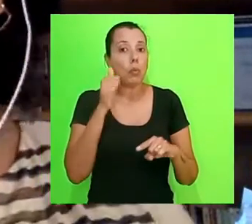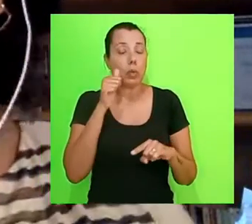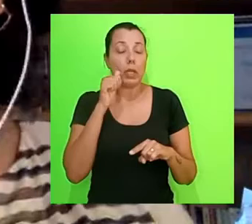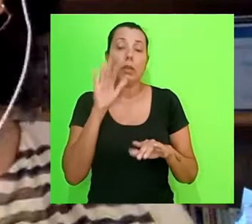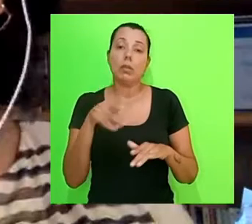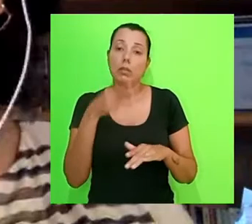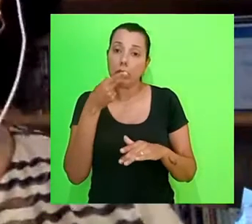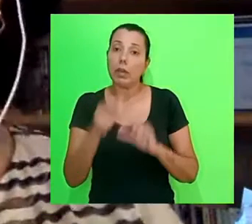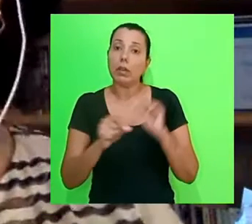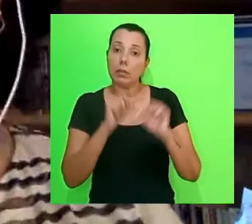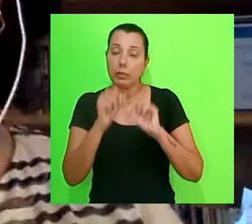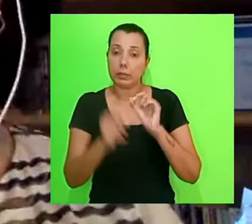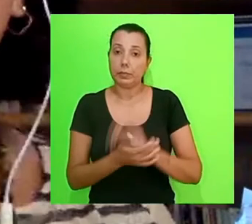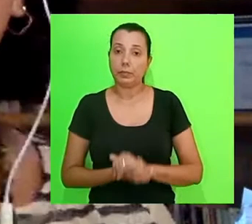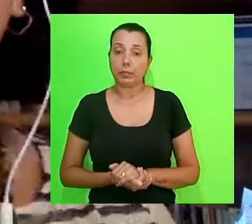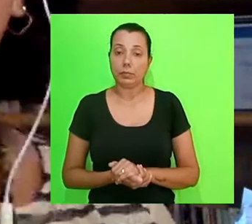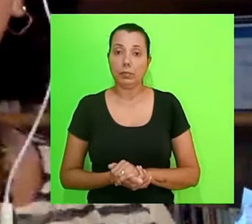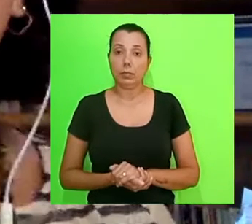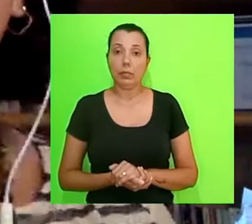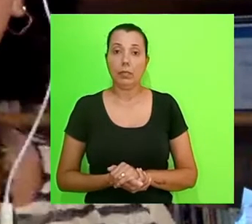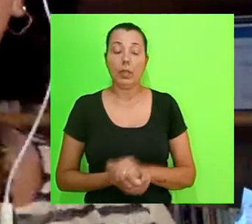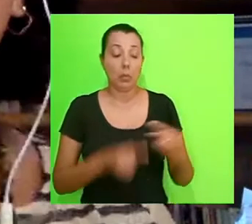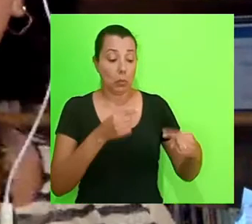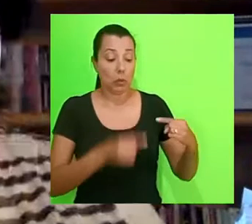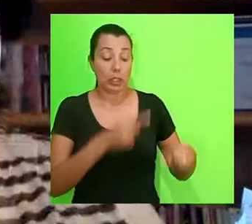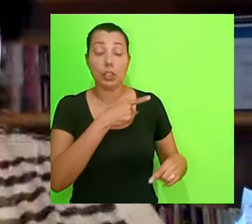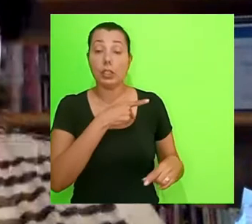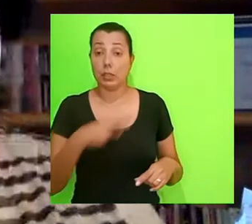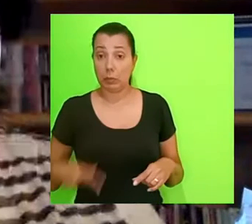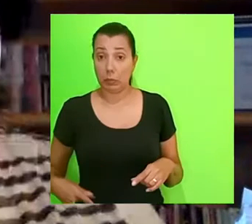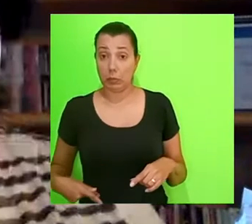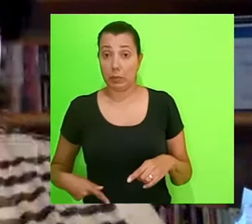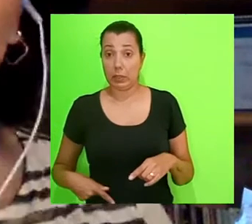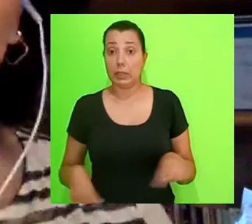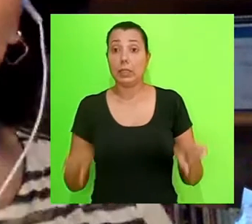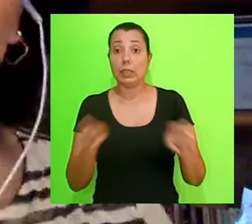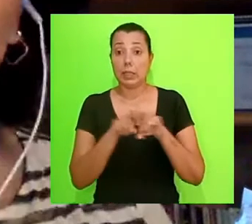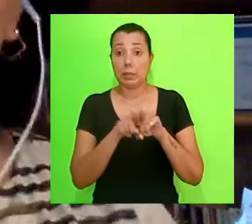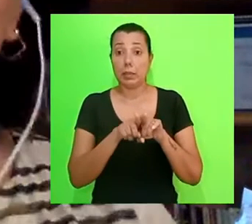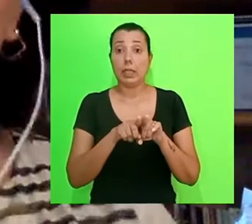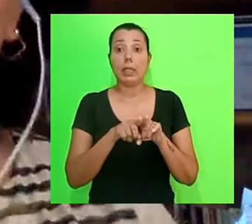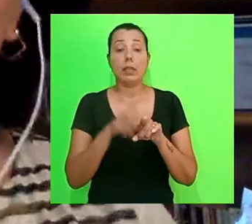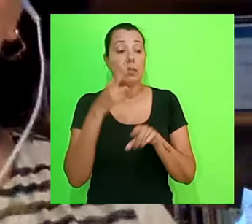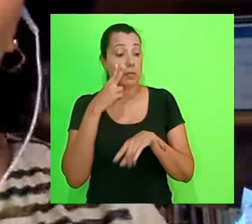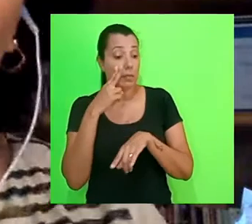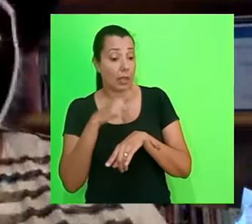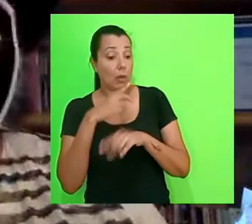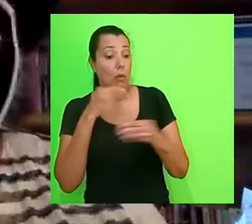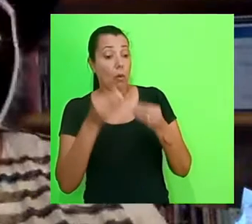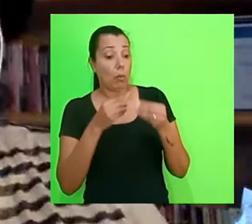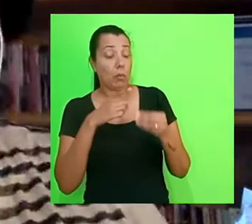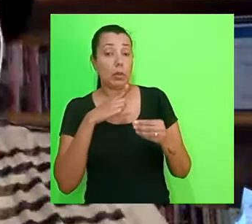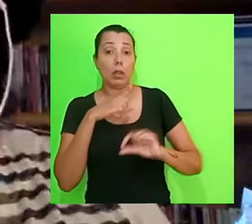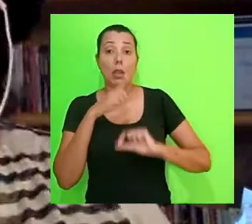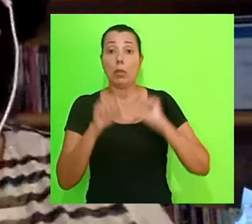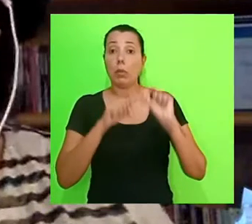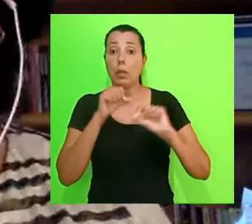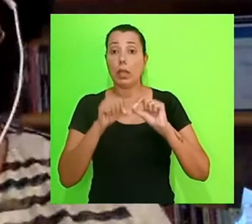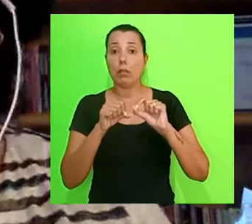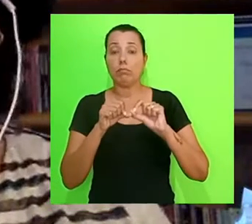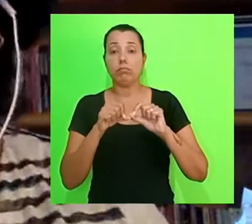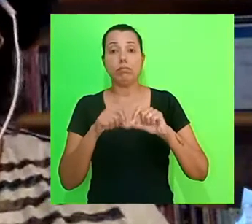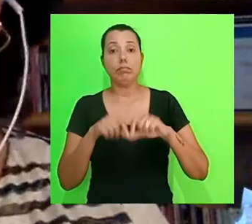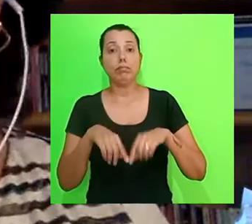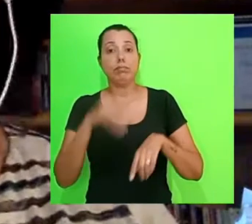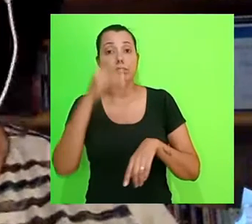dessa construção de identidades masculinas e femininas assimétricas, porque é isso que é feito, se constrói